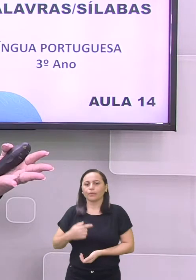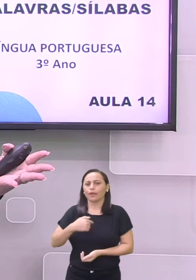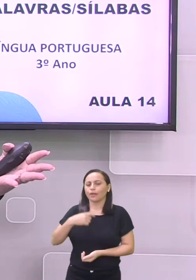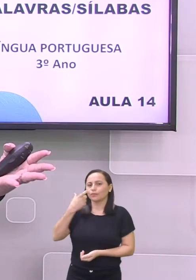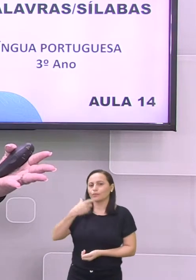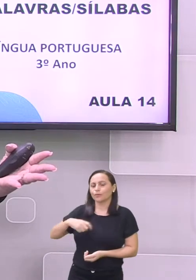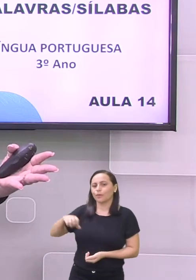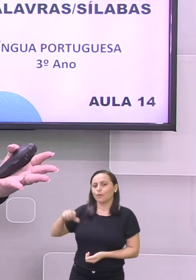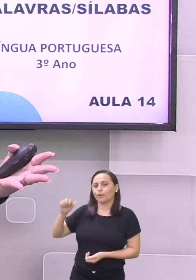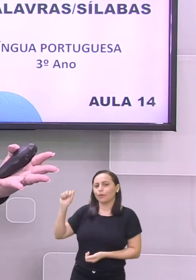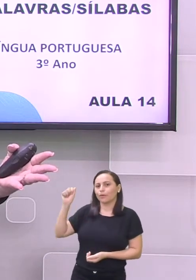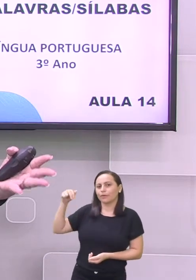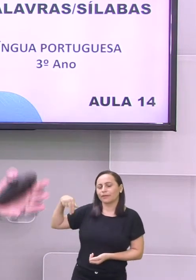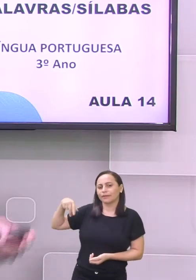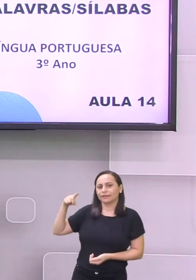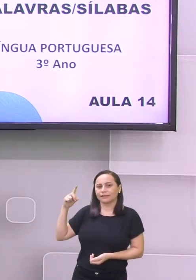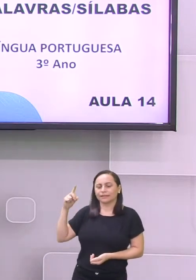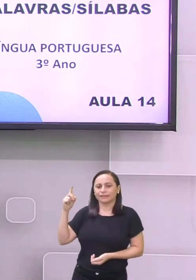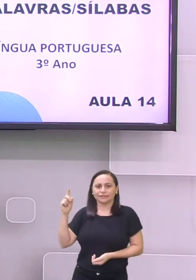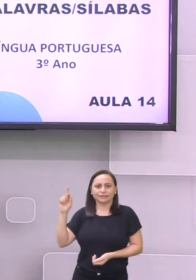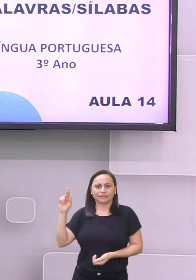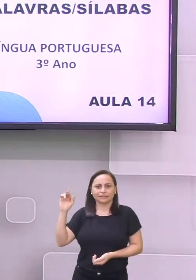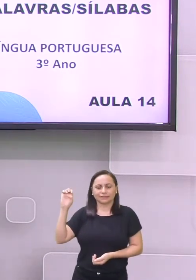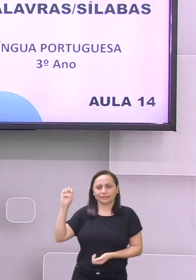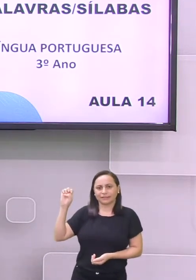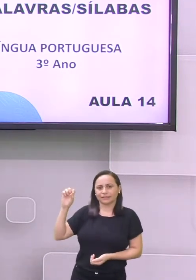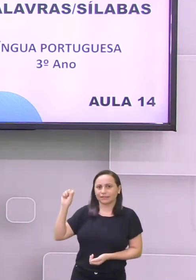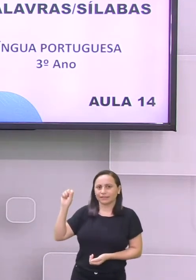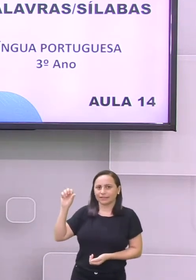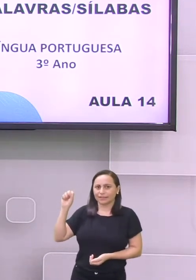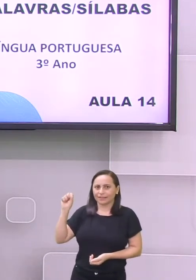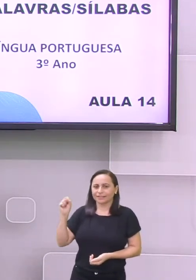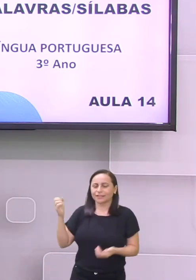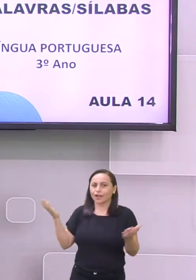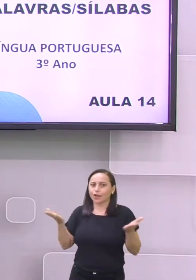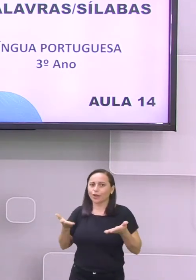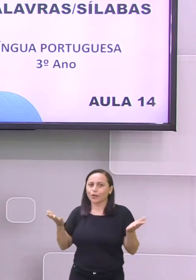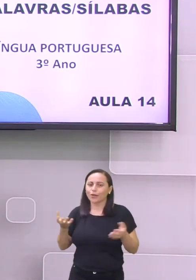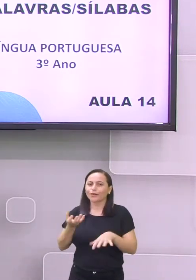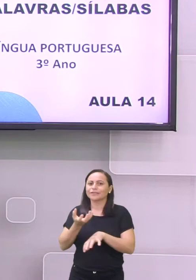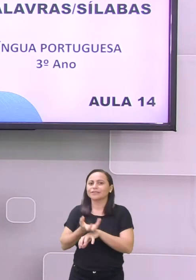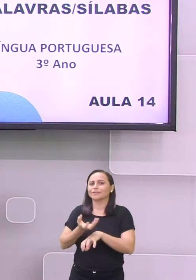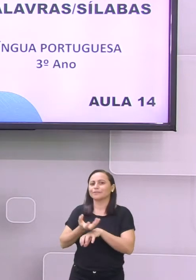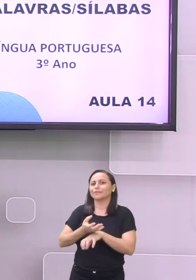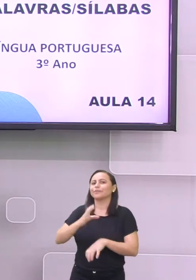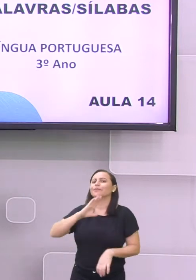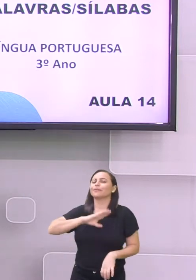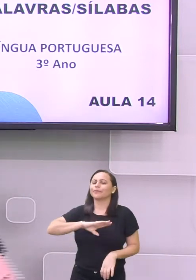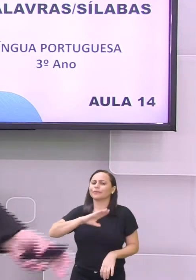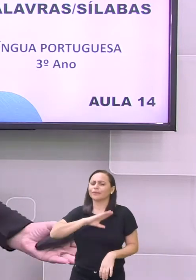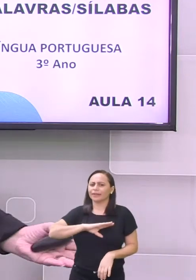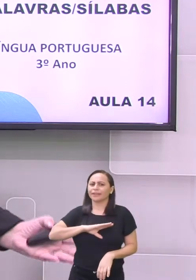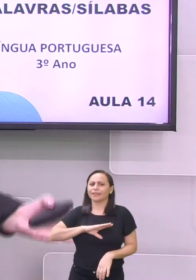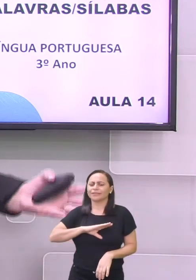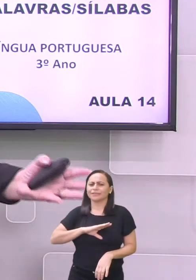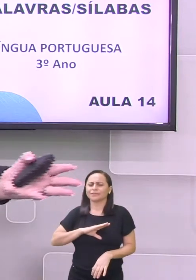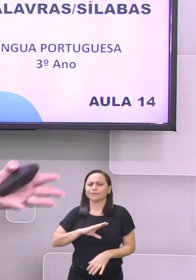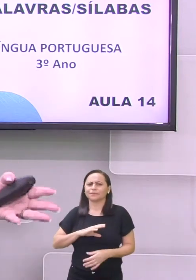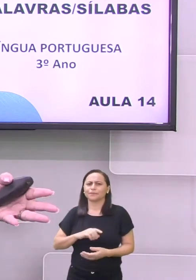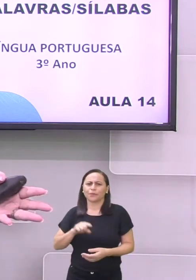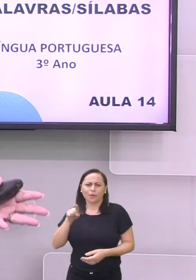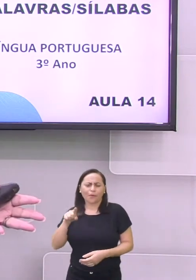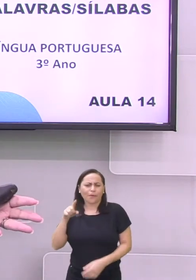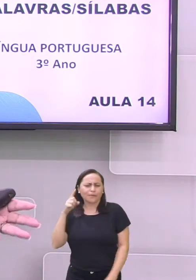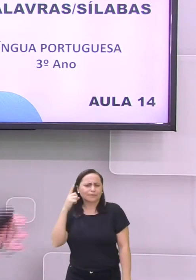Andresa Morim e trago para vocês hoje mais uma aula de língua portuguesa. Você pode estar se perguntando, professor, o que